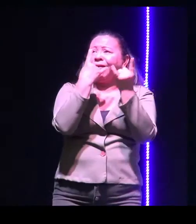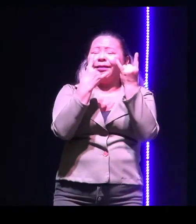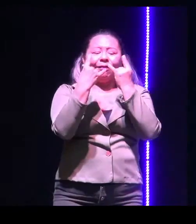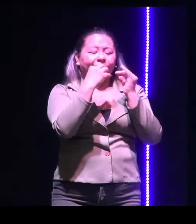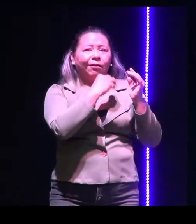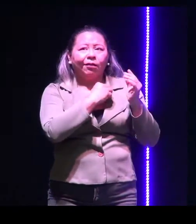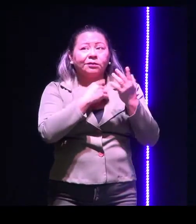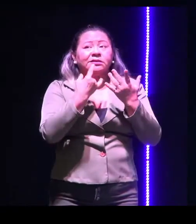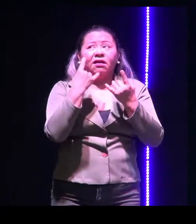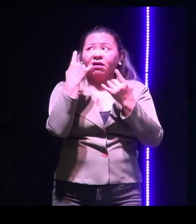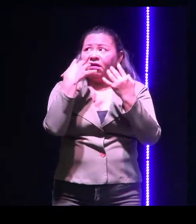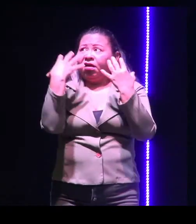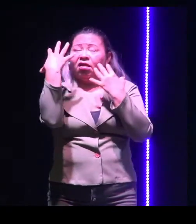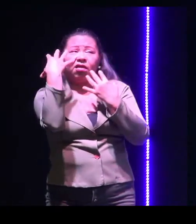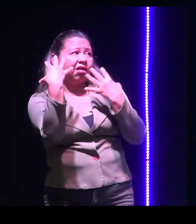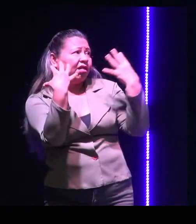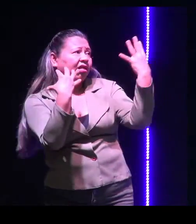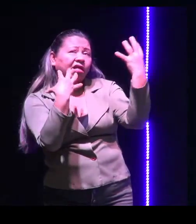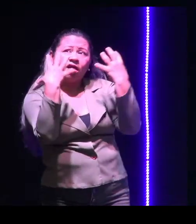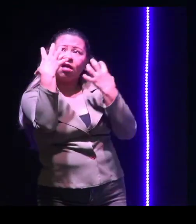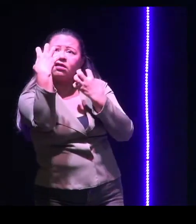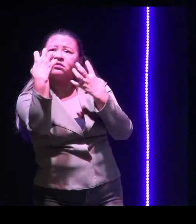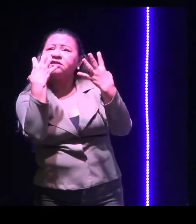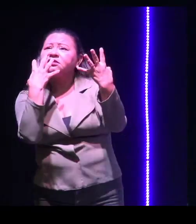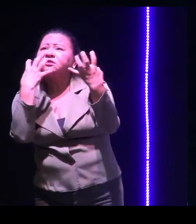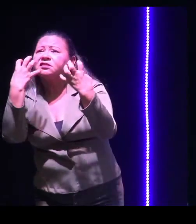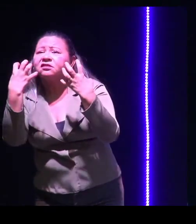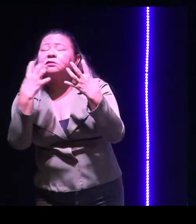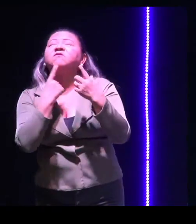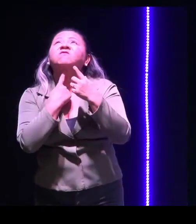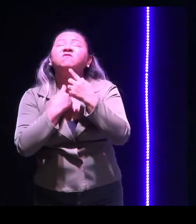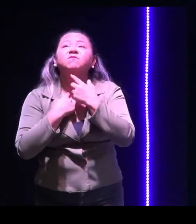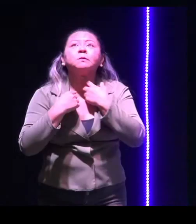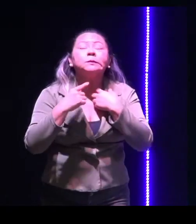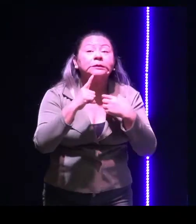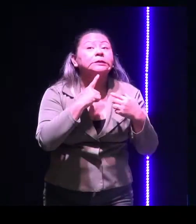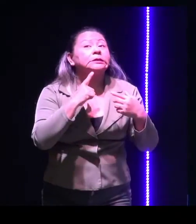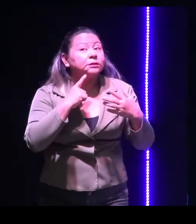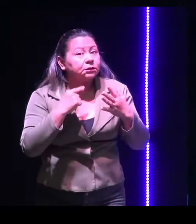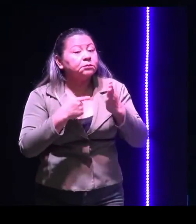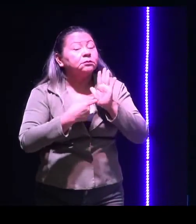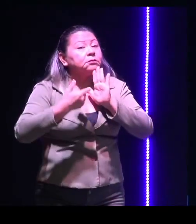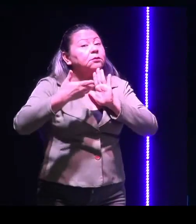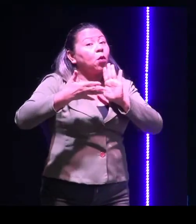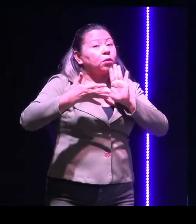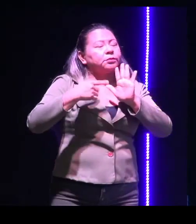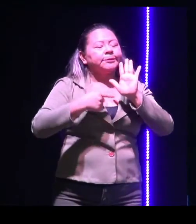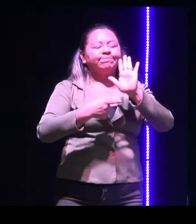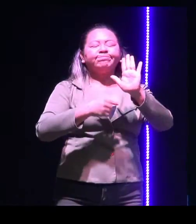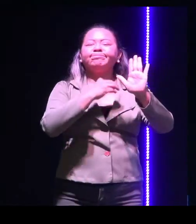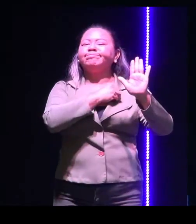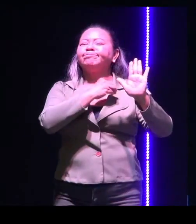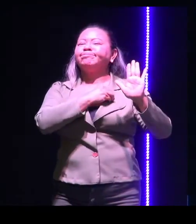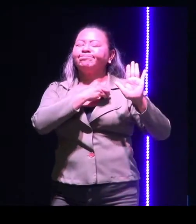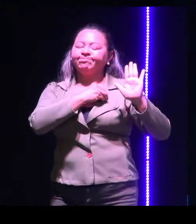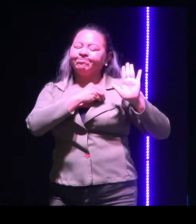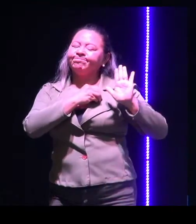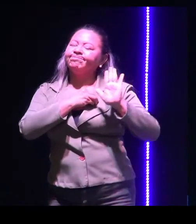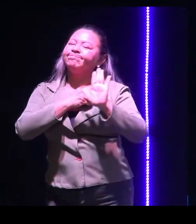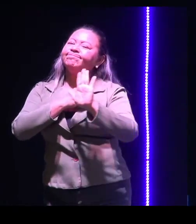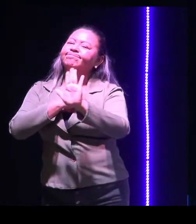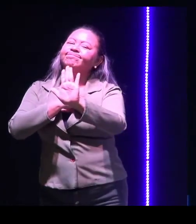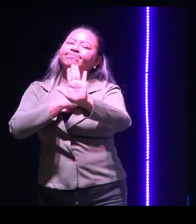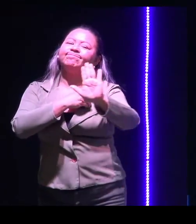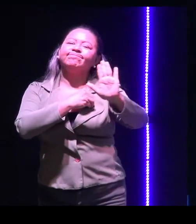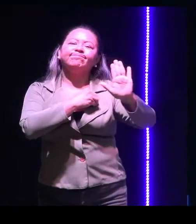este arrastado e seduzido. Então esse desejo, tendo concebido, dá à luz o pecado, e o pecado, após